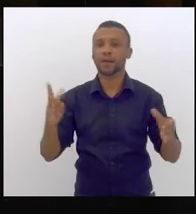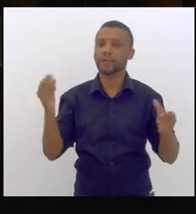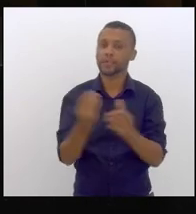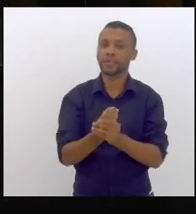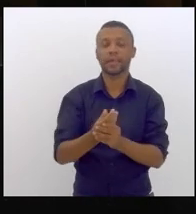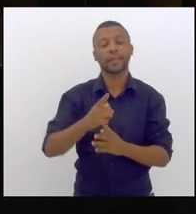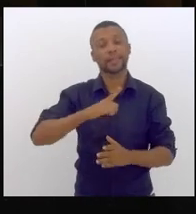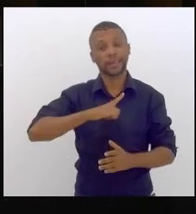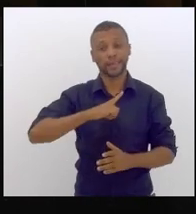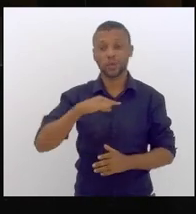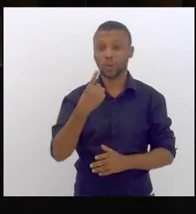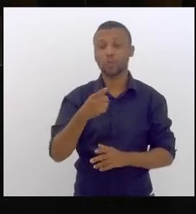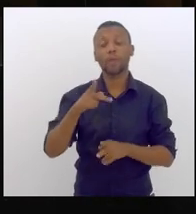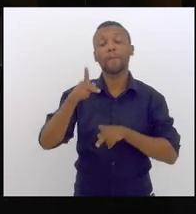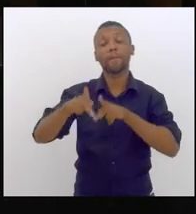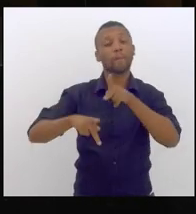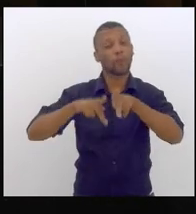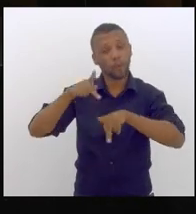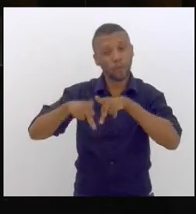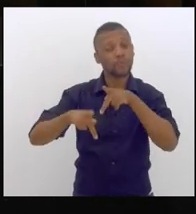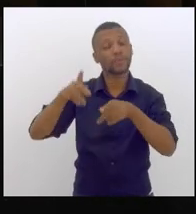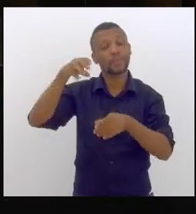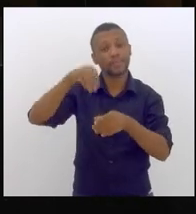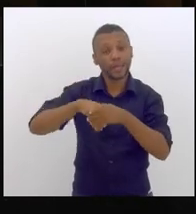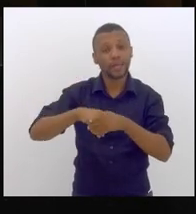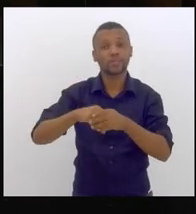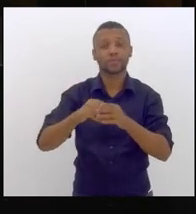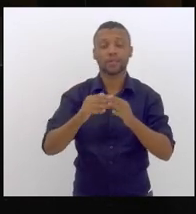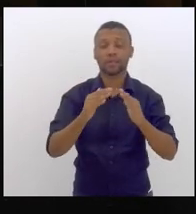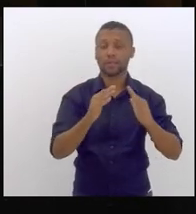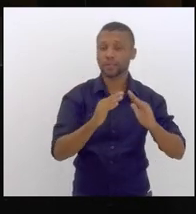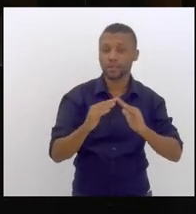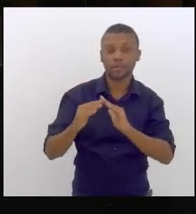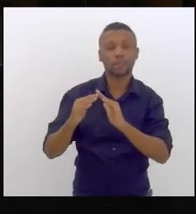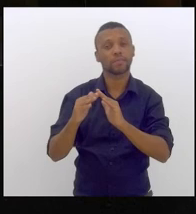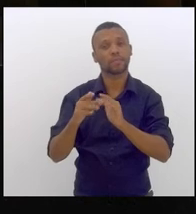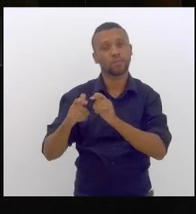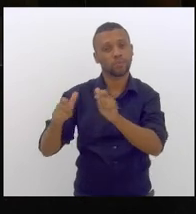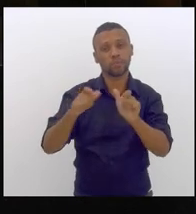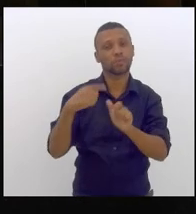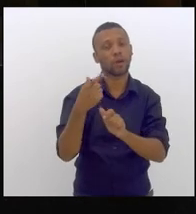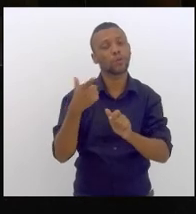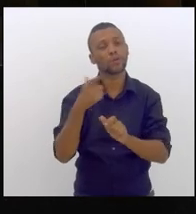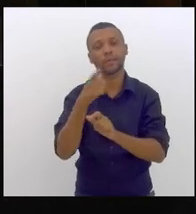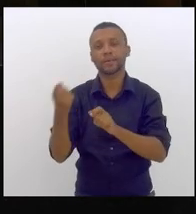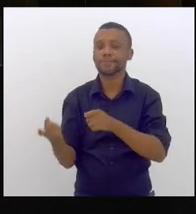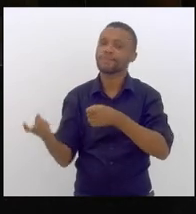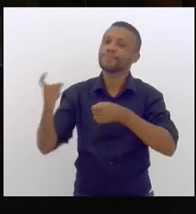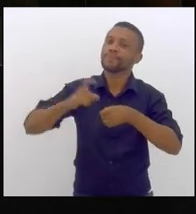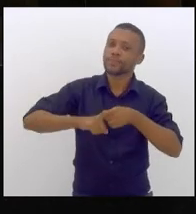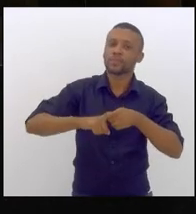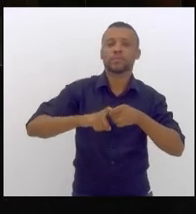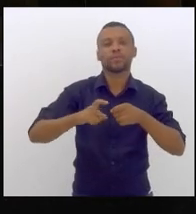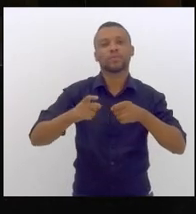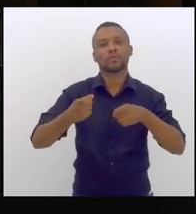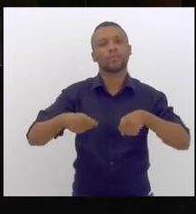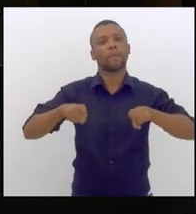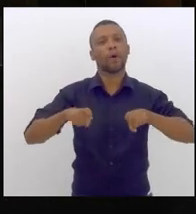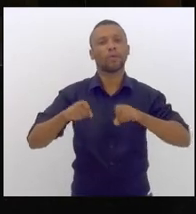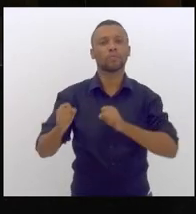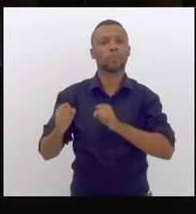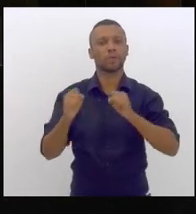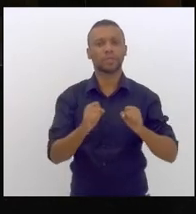tenha o nosso povo dentro das suas casas e que possamos fazer uma reintegração de posse do